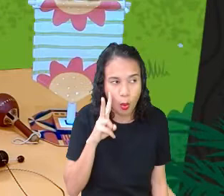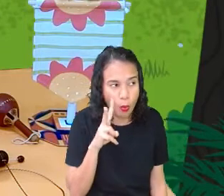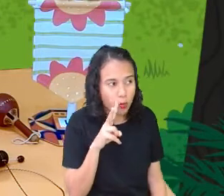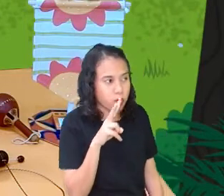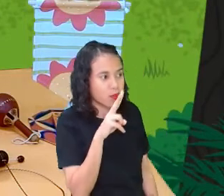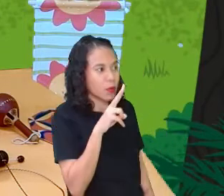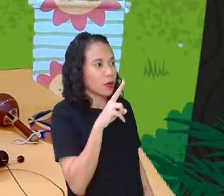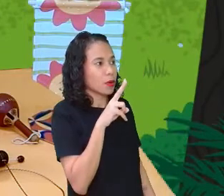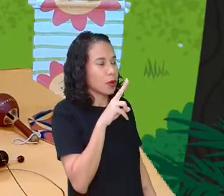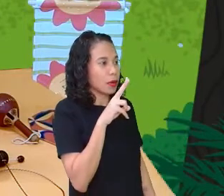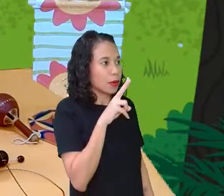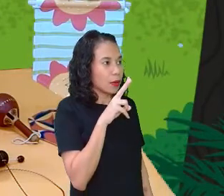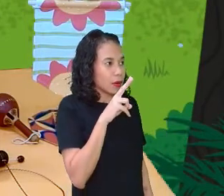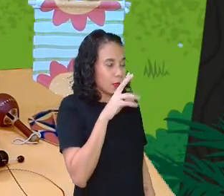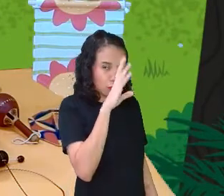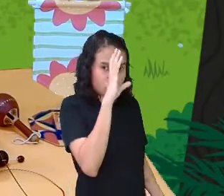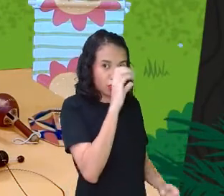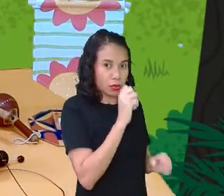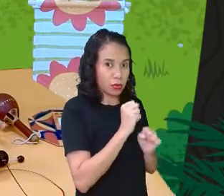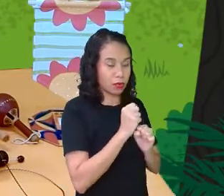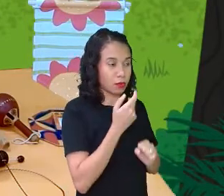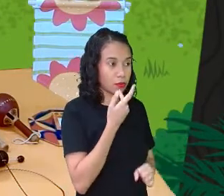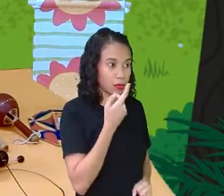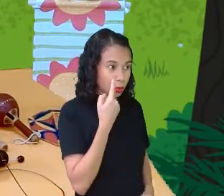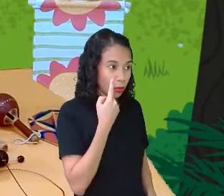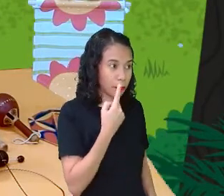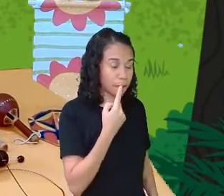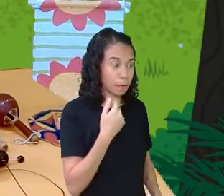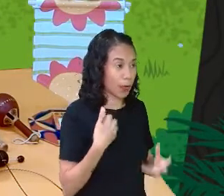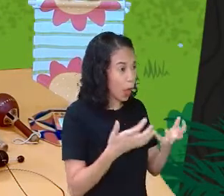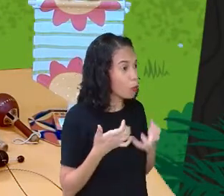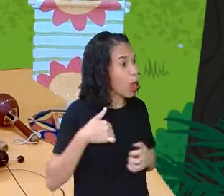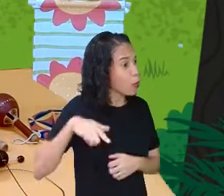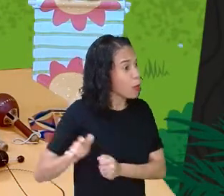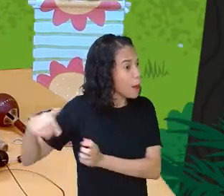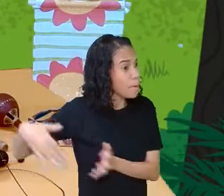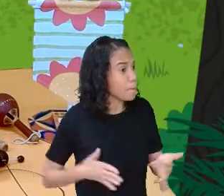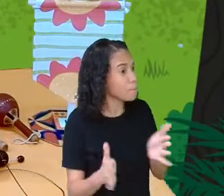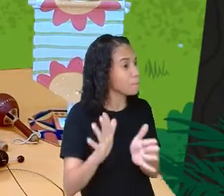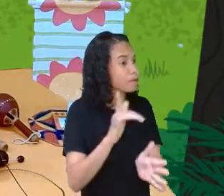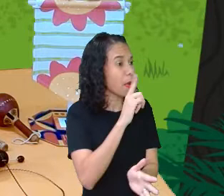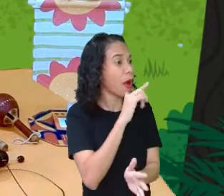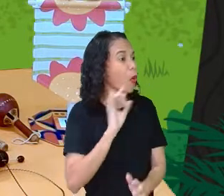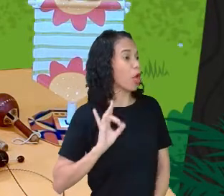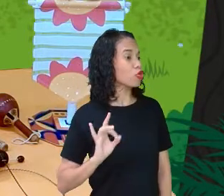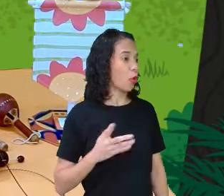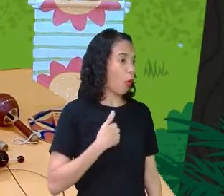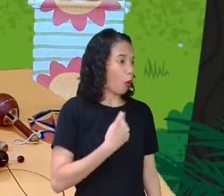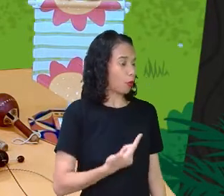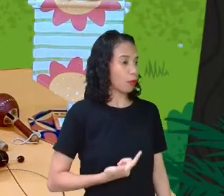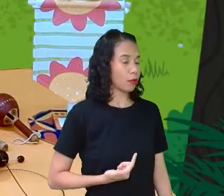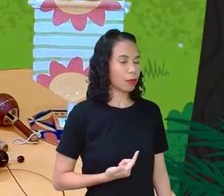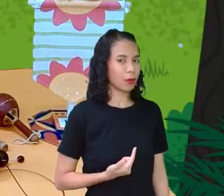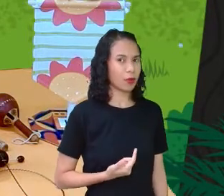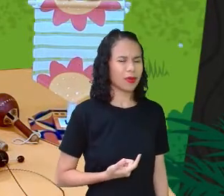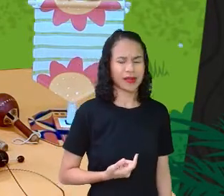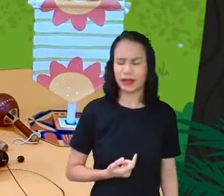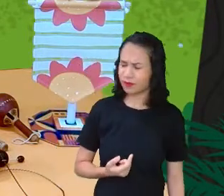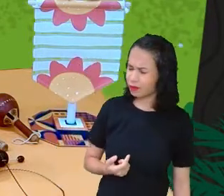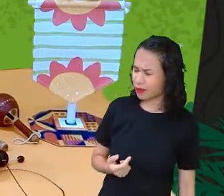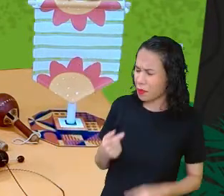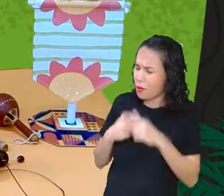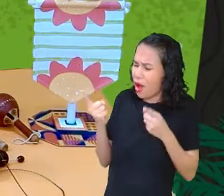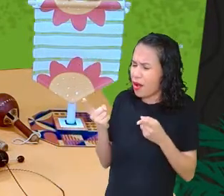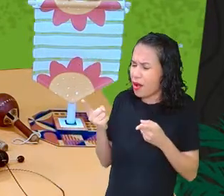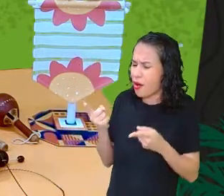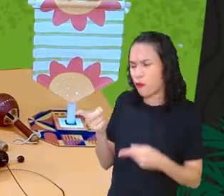o cacique, para o pajé e disse assim, eu quero ir para o rio, sozinho. Ele olhou para Kaluanã e